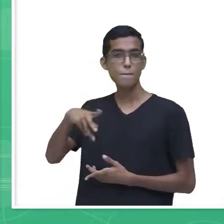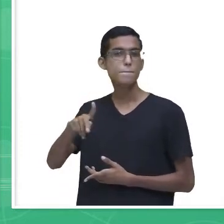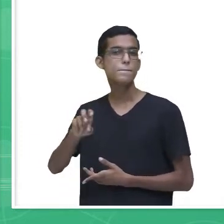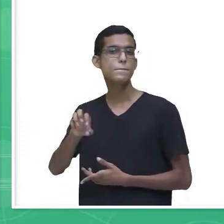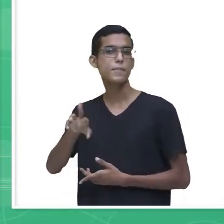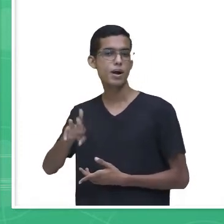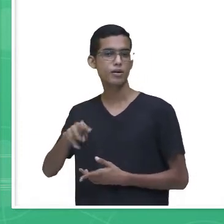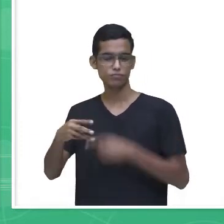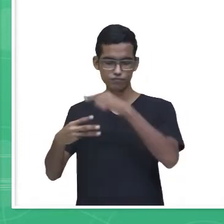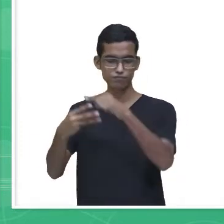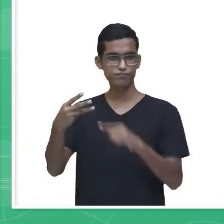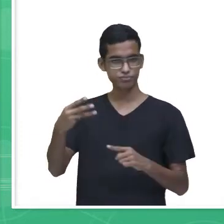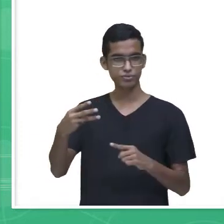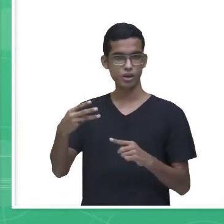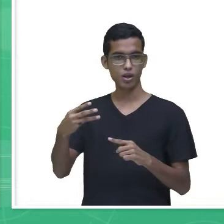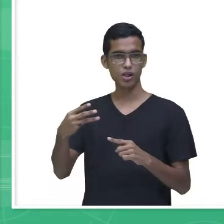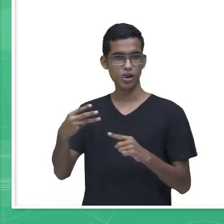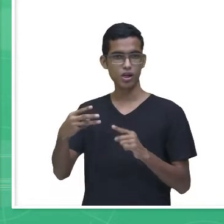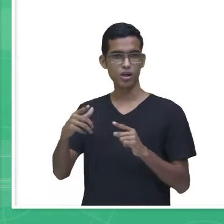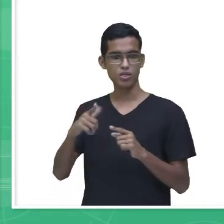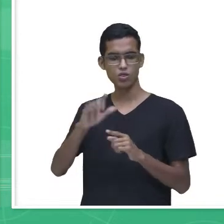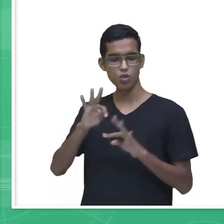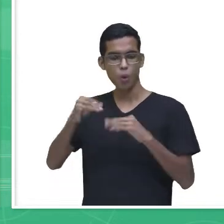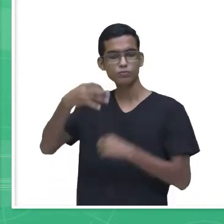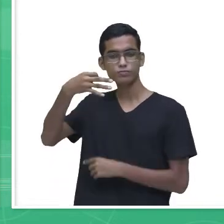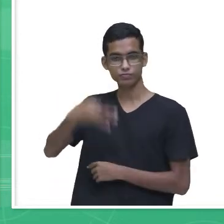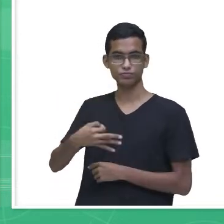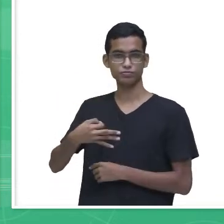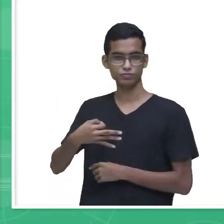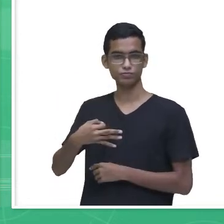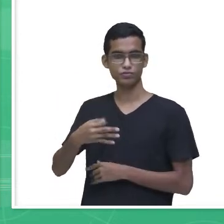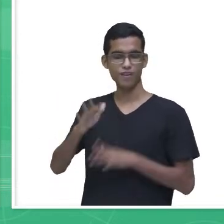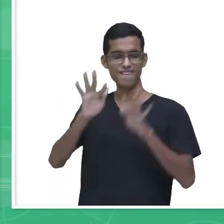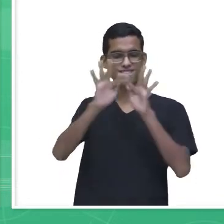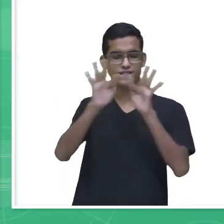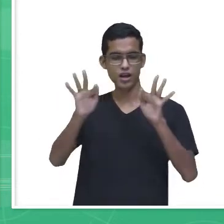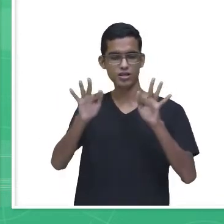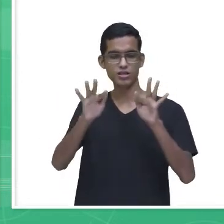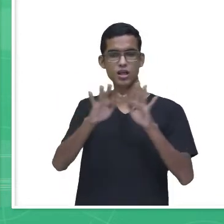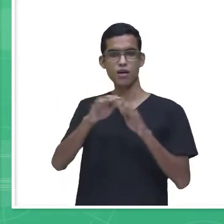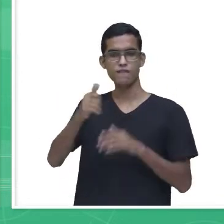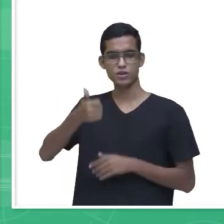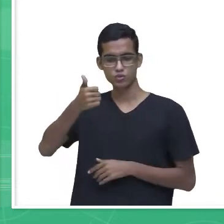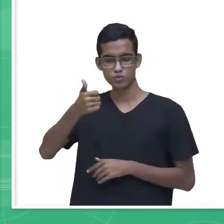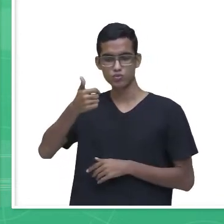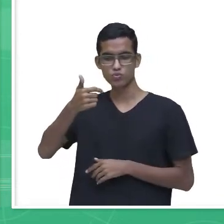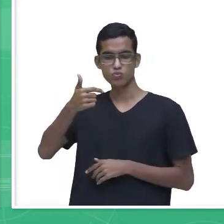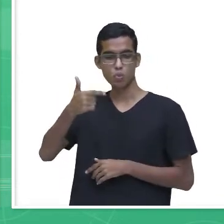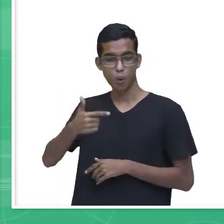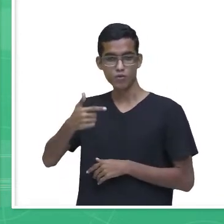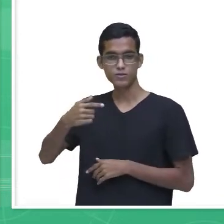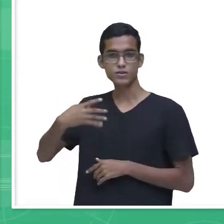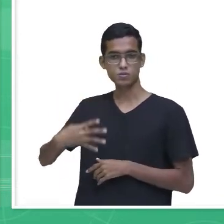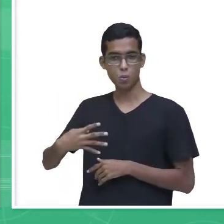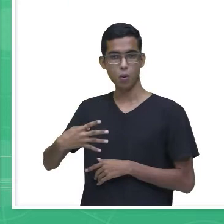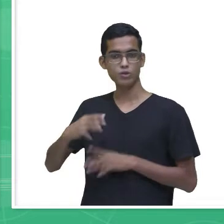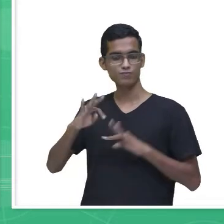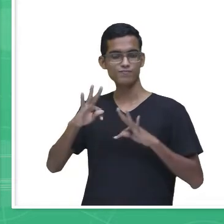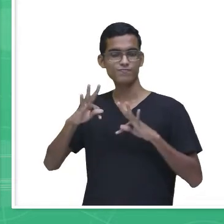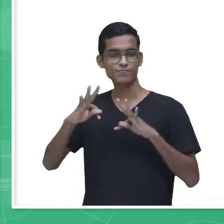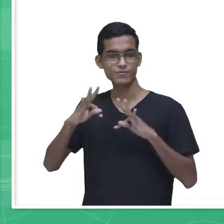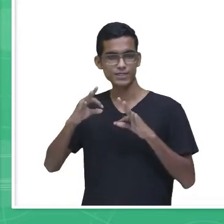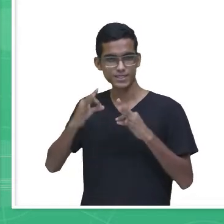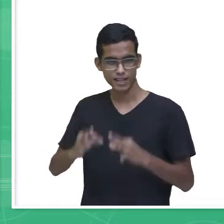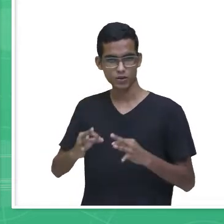frases, todos estão corretíssimos. Na frase 1, na frase 2 e na frase 4. Ver, o ver é